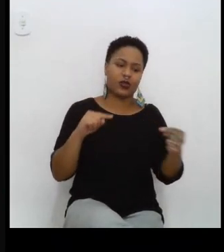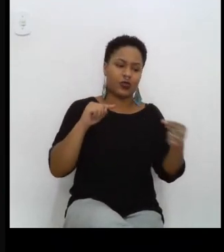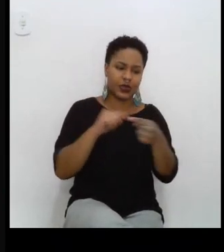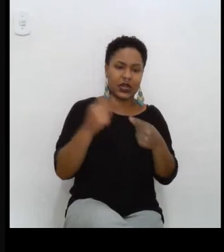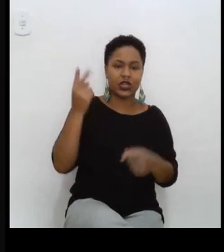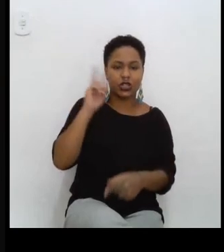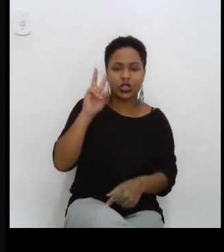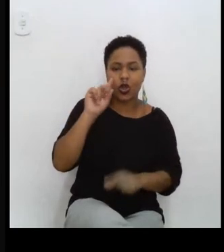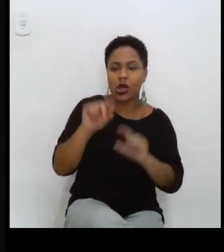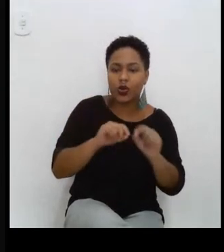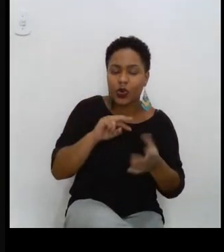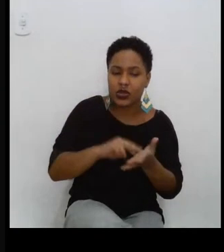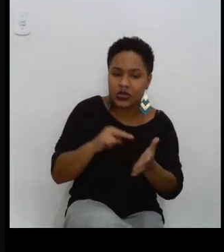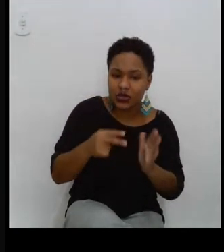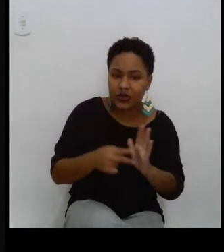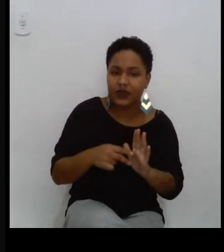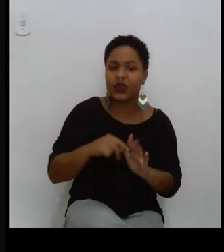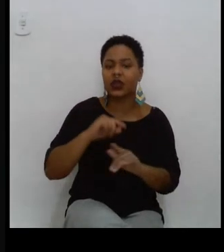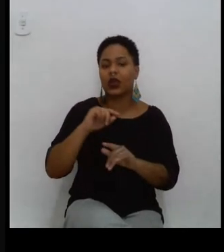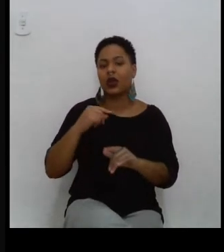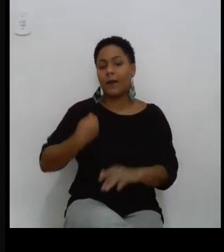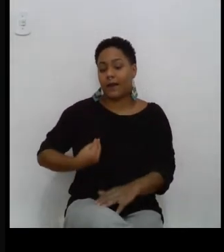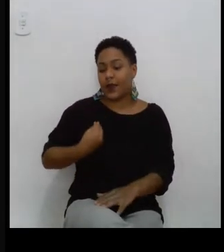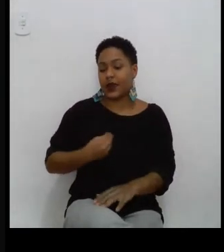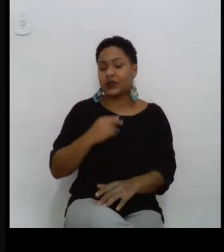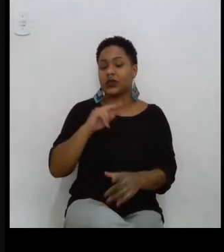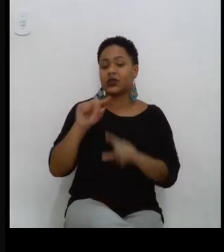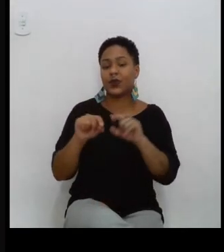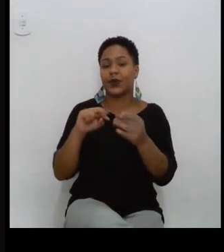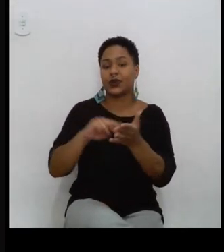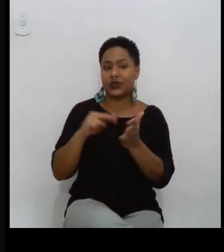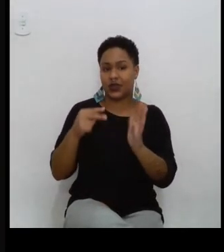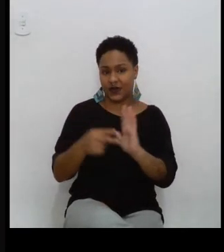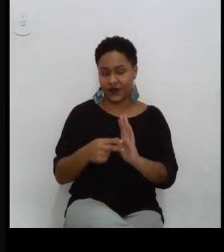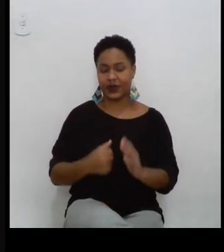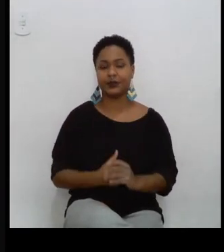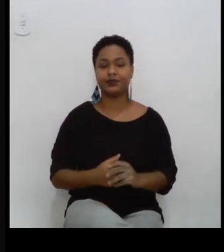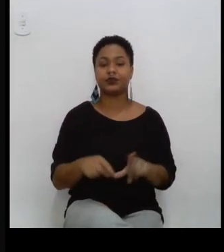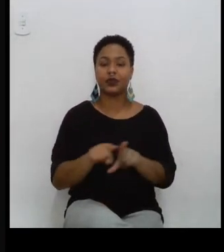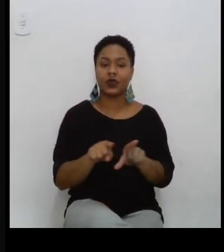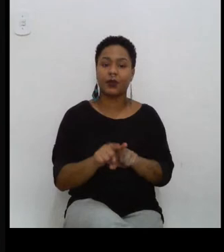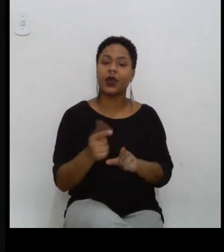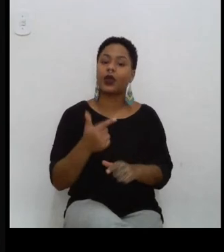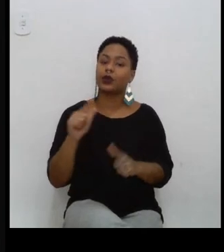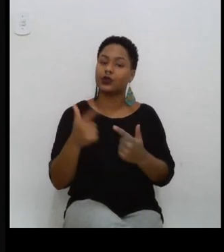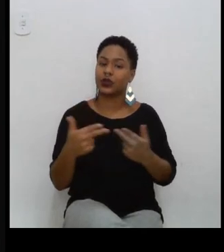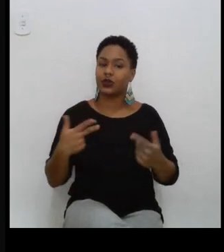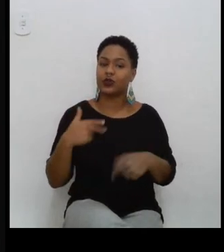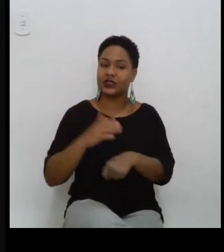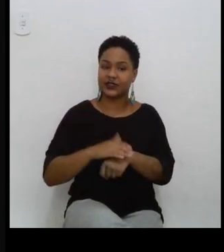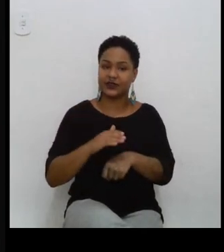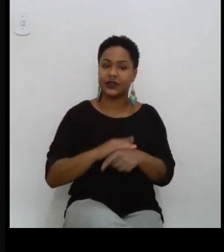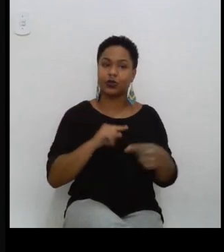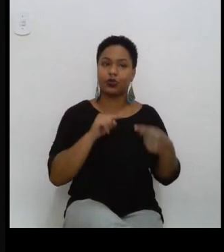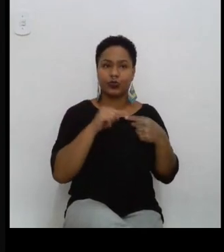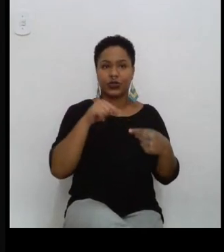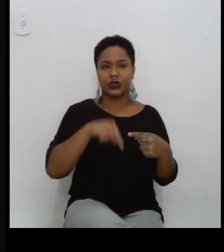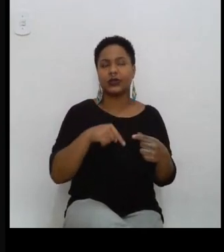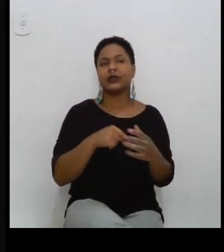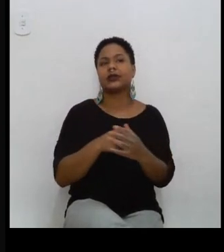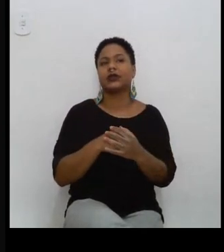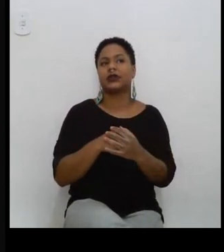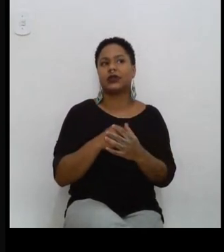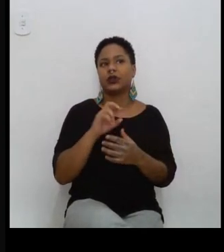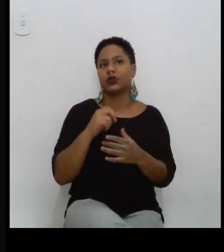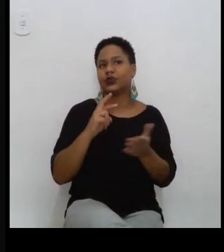que pode ser uma presença uma outra coisa que a gente fez talvez caiba dentro desse desse lugar eu deixo